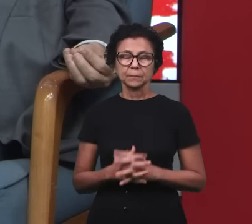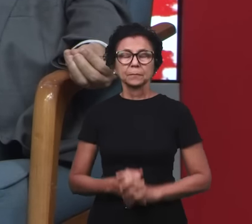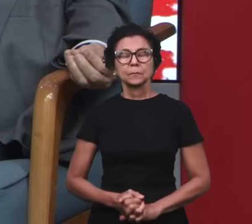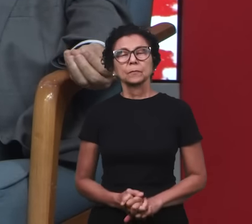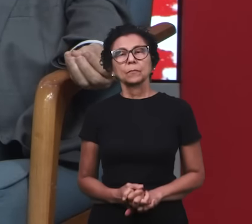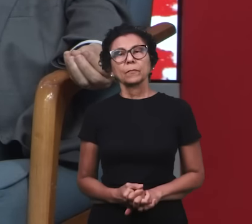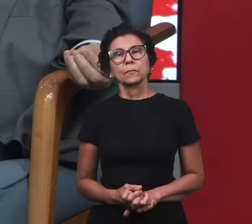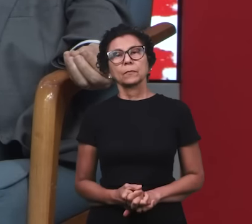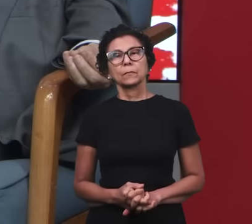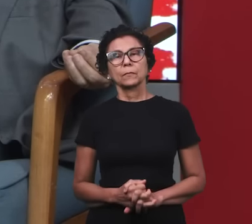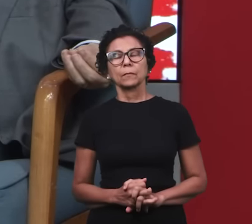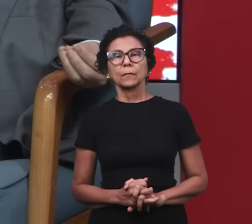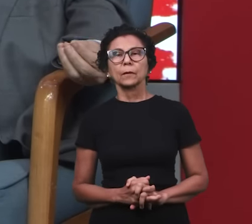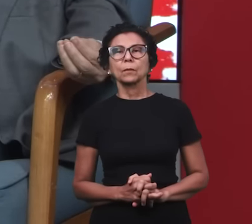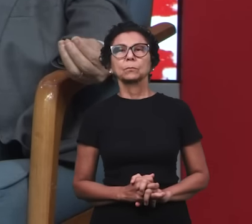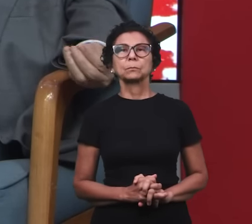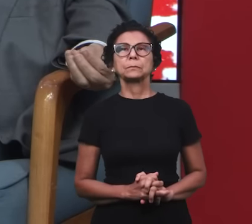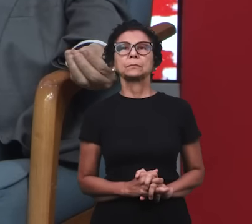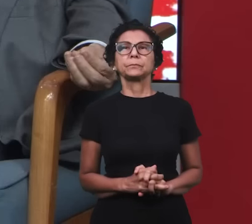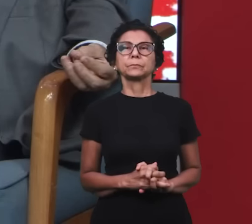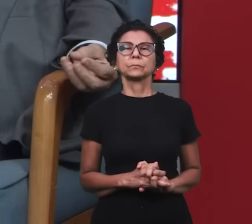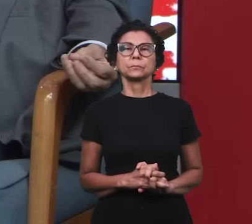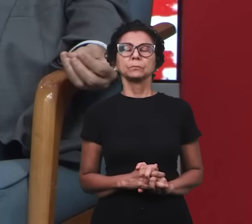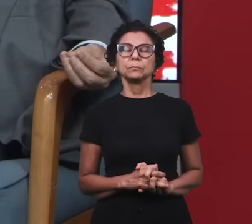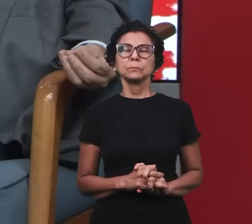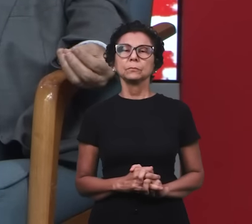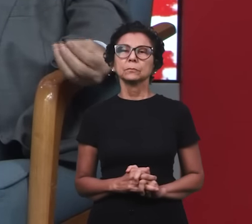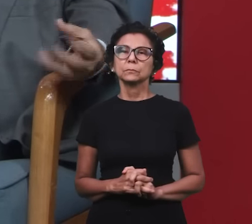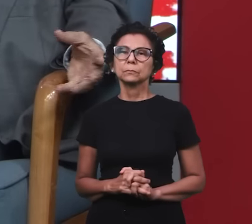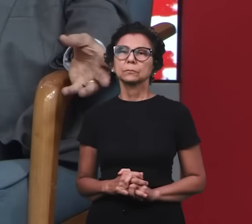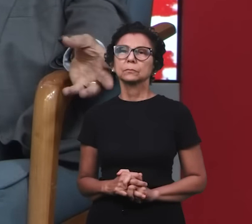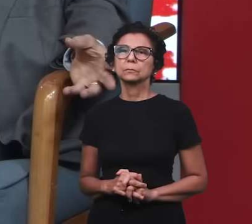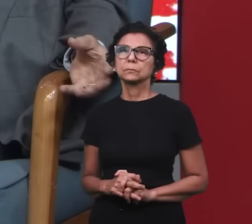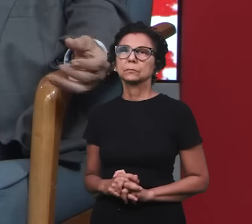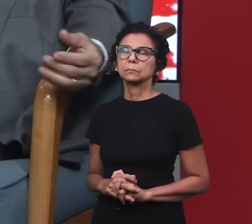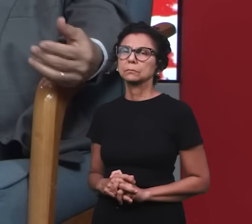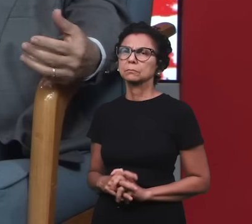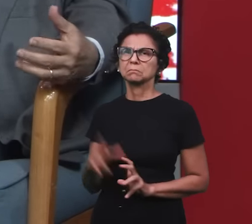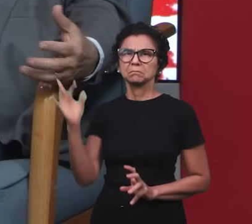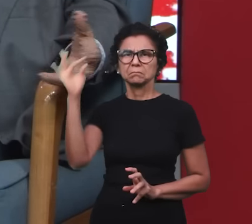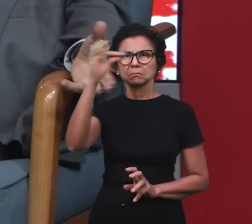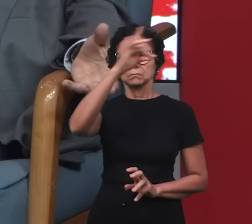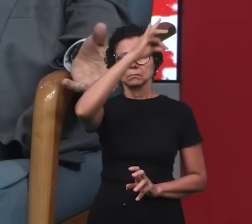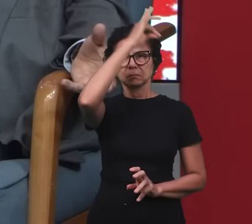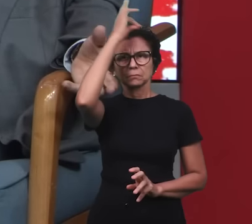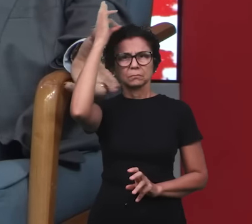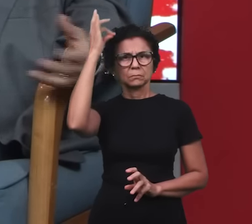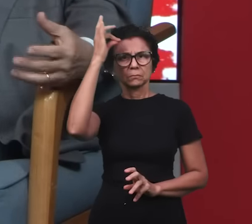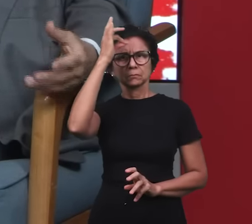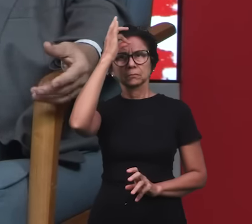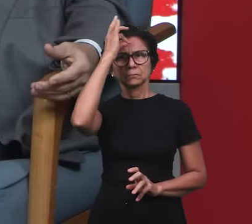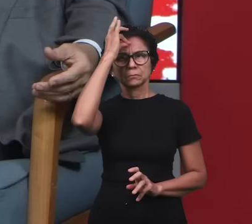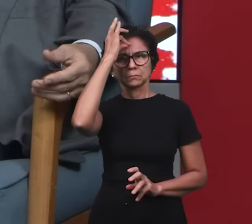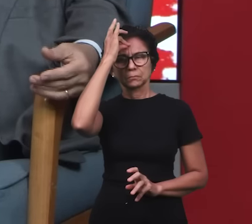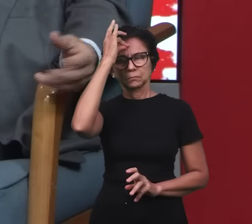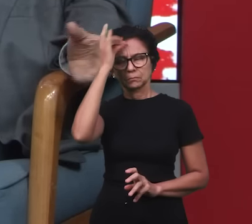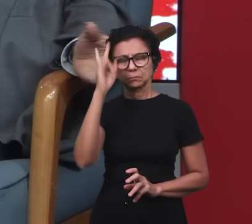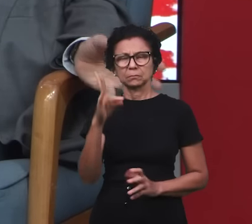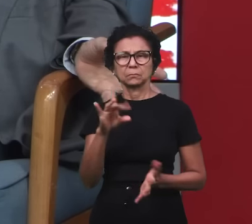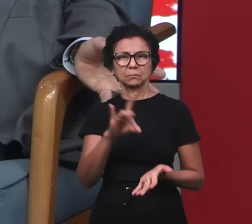A operação do Espírito Santo existe, sempre existiu, a Bíblia mostra isso em todo o